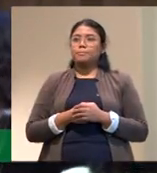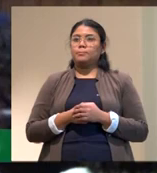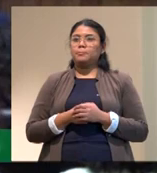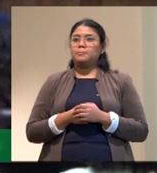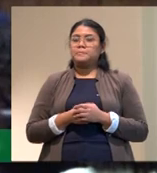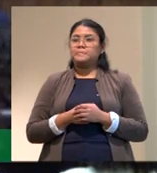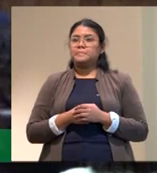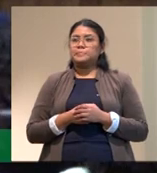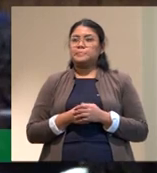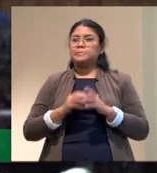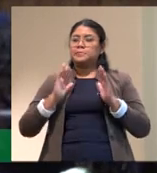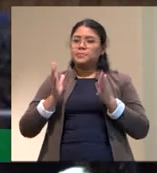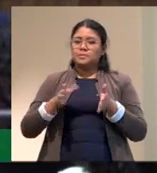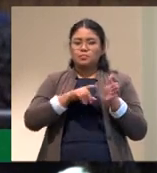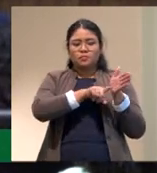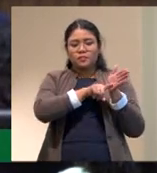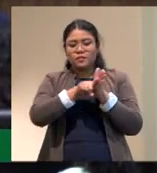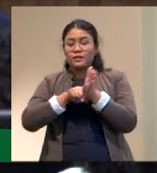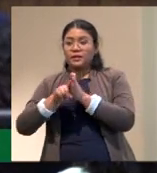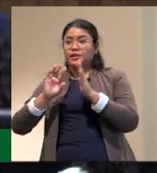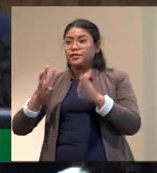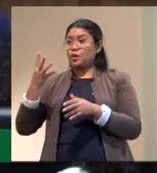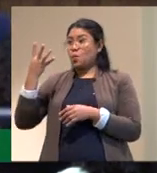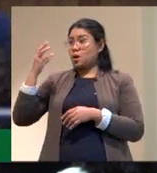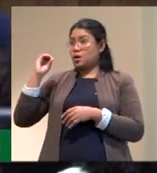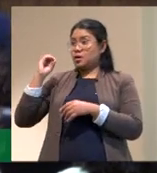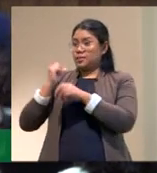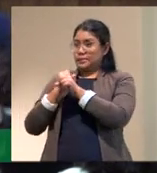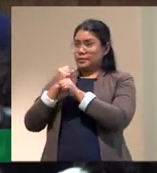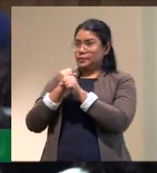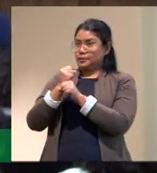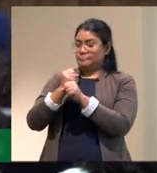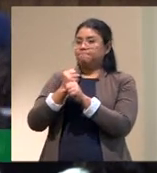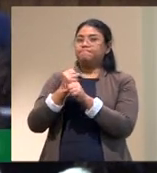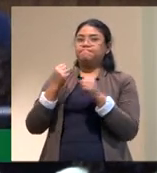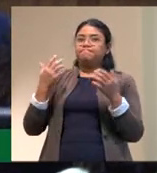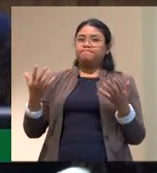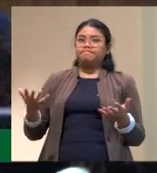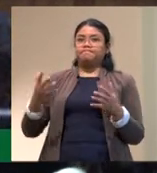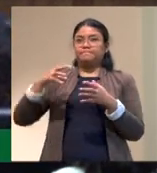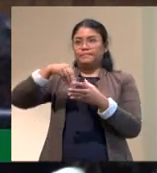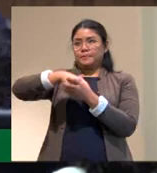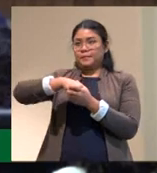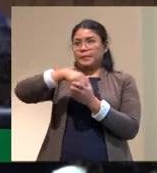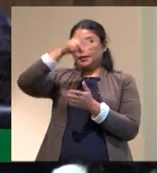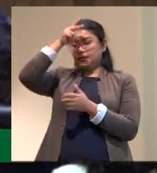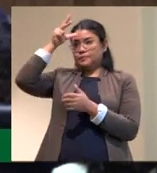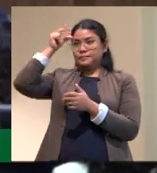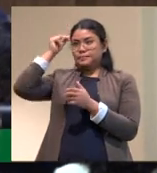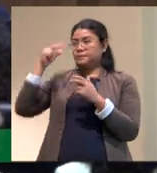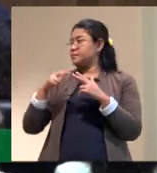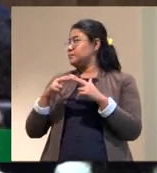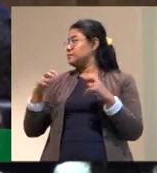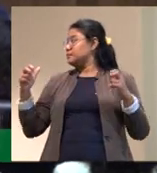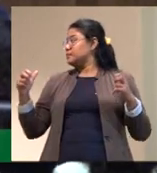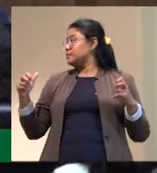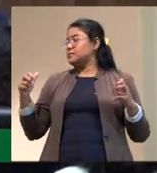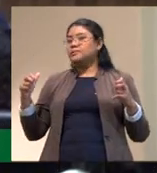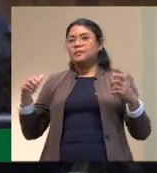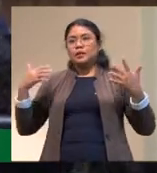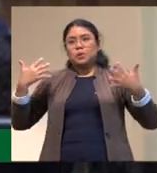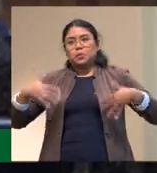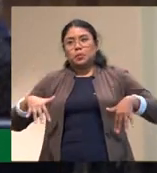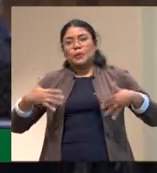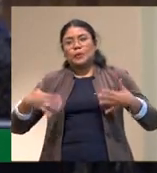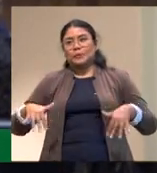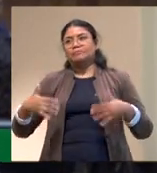como trabalhei, né, mais de 40 anos. Com a rede, desses 40 anos, com a rede foi quase perto disso